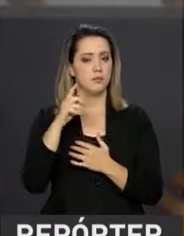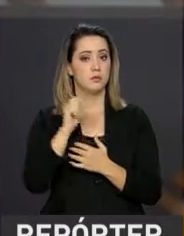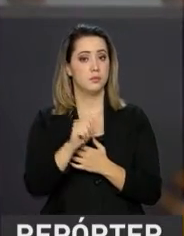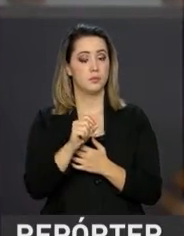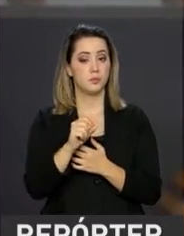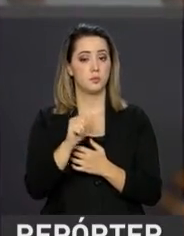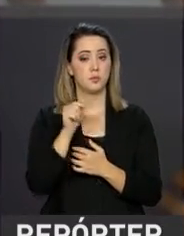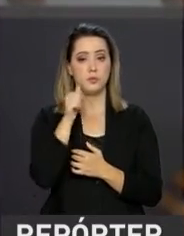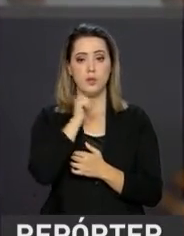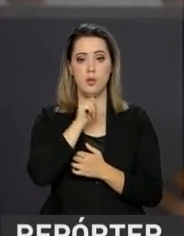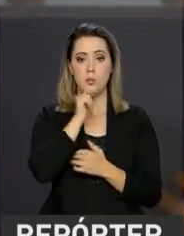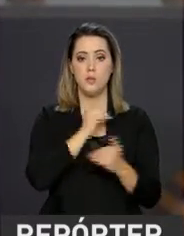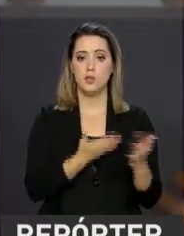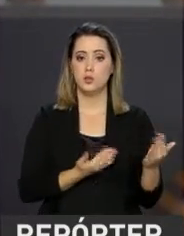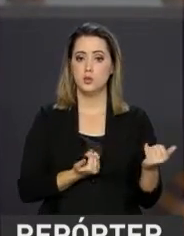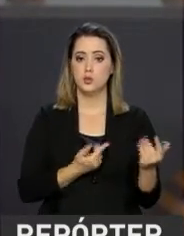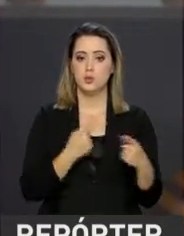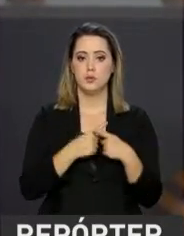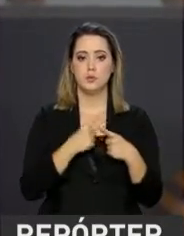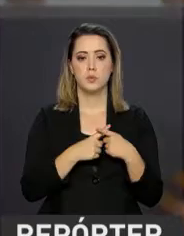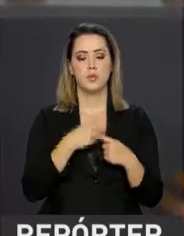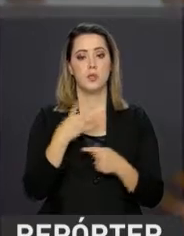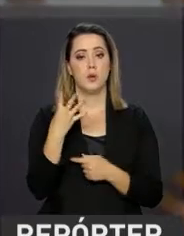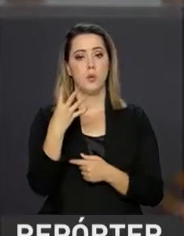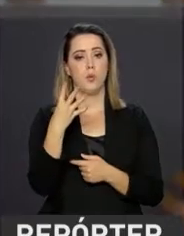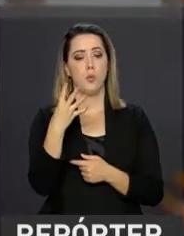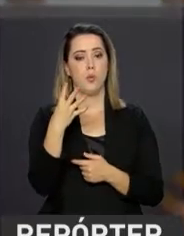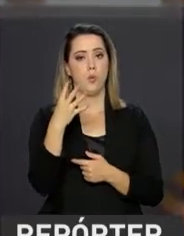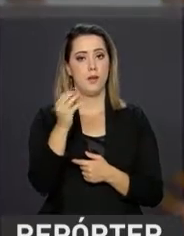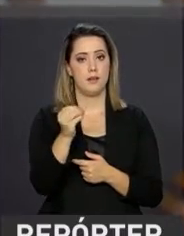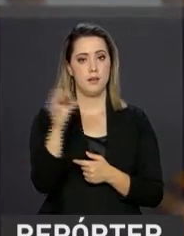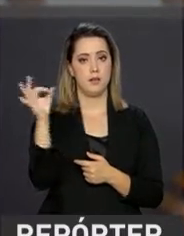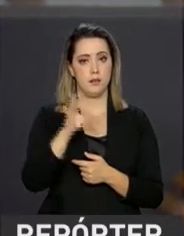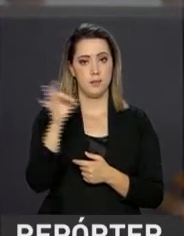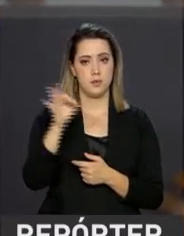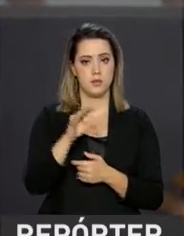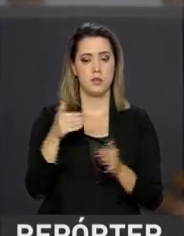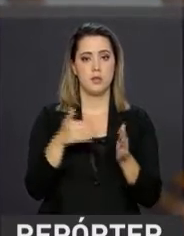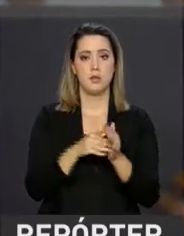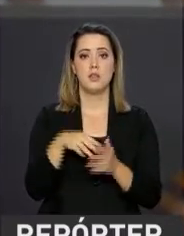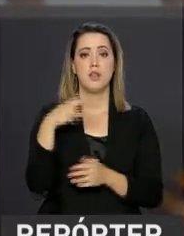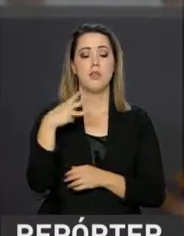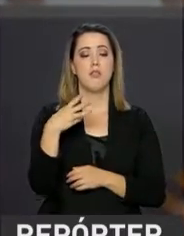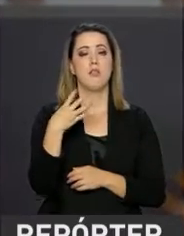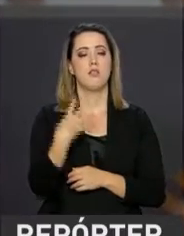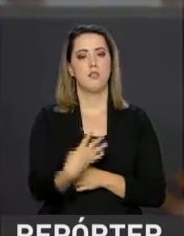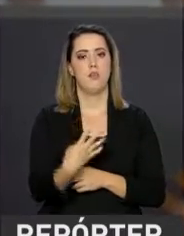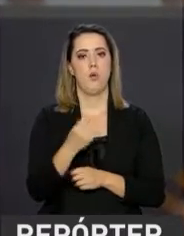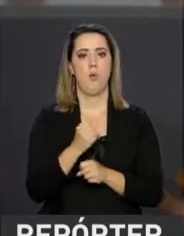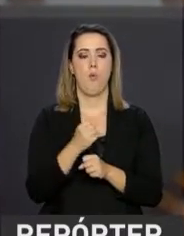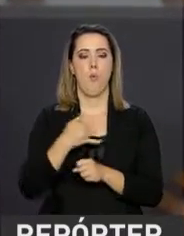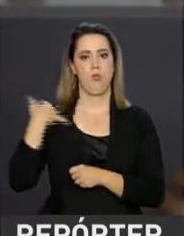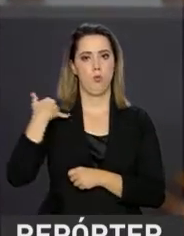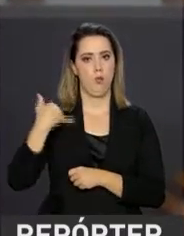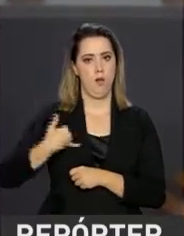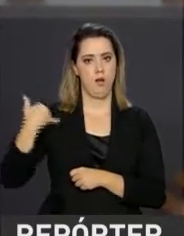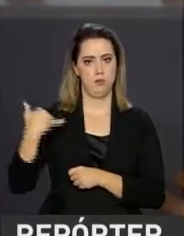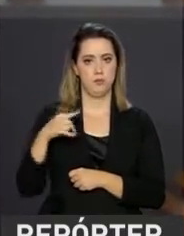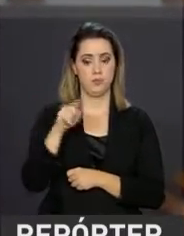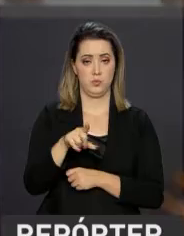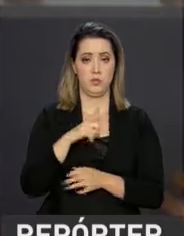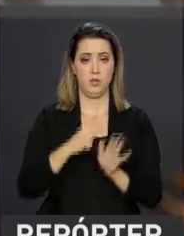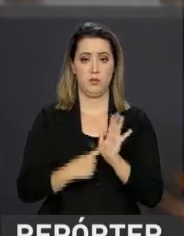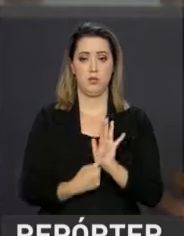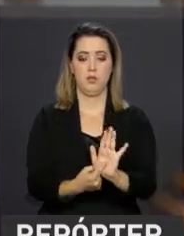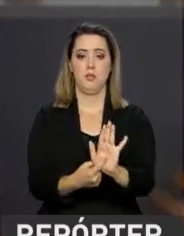ela é uma mulher jovem porque 40% dessas empreendedoras femininas têm até 34 anos então tem